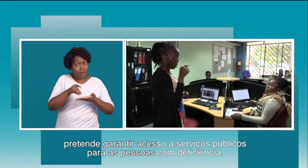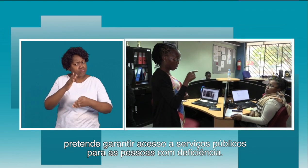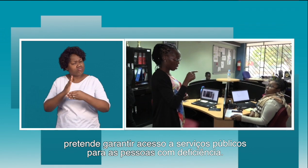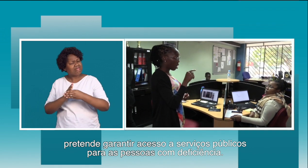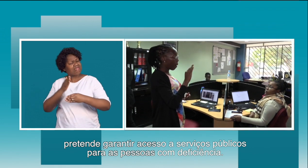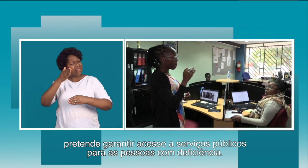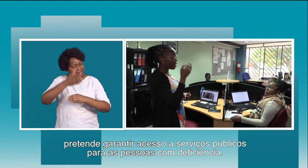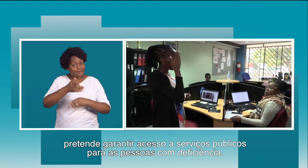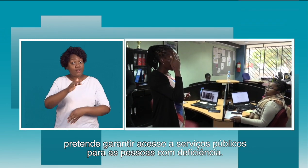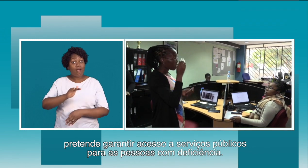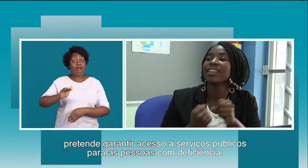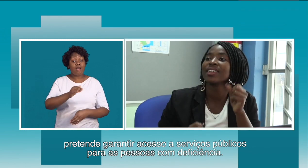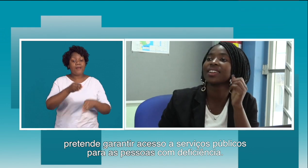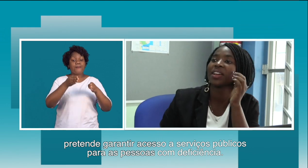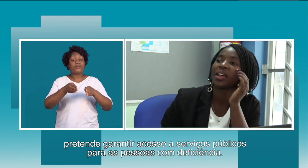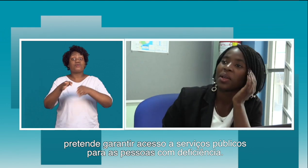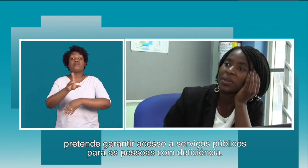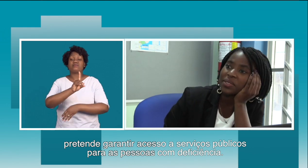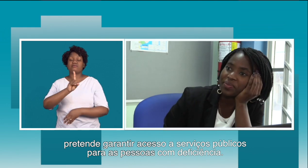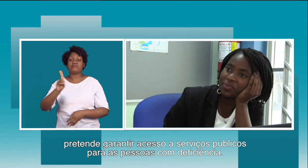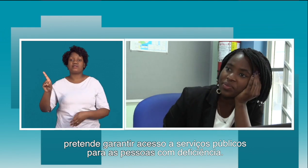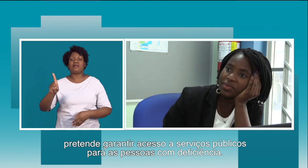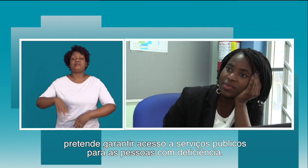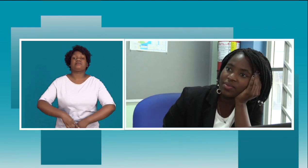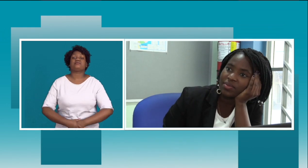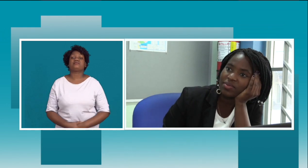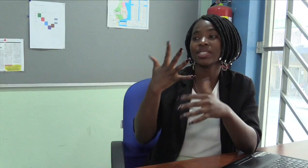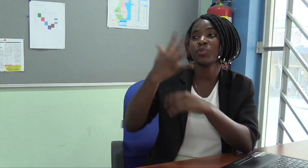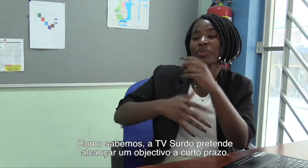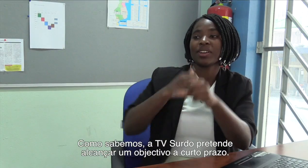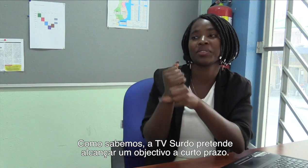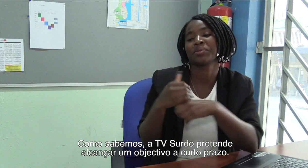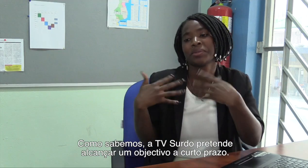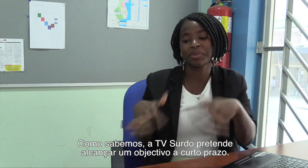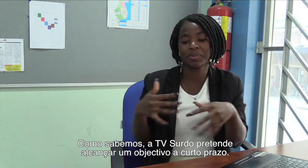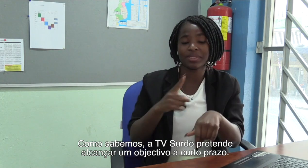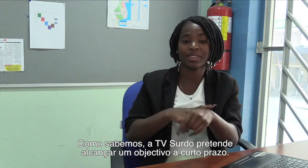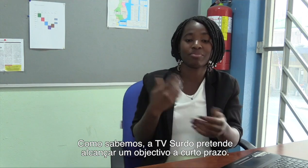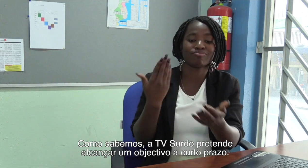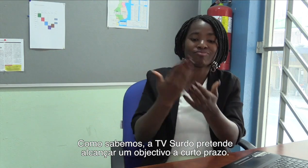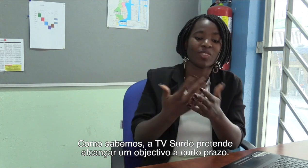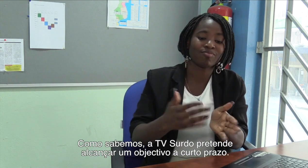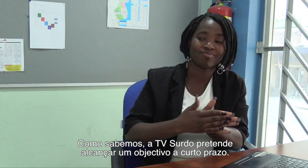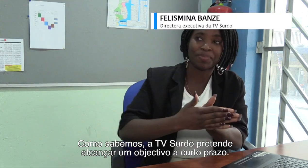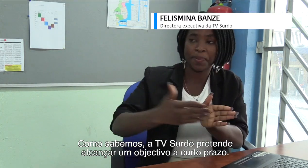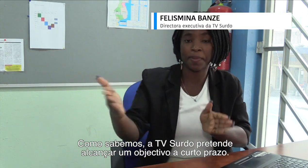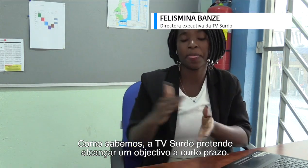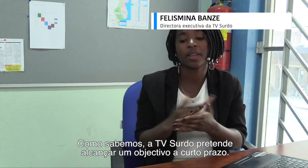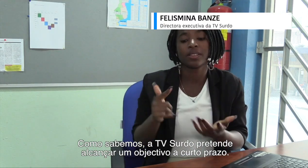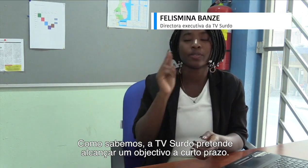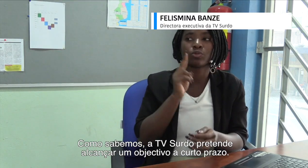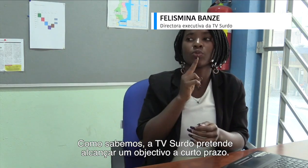acesso a serviços públicos para as pessoas com deficiência. O plano para os próximos cinco anos,